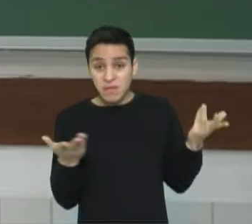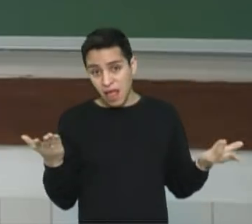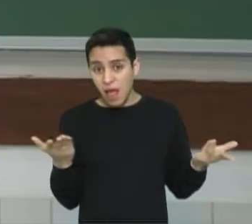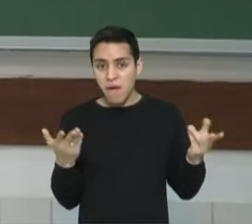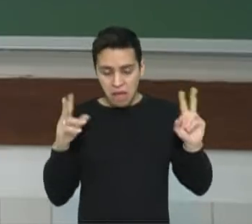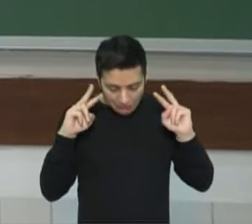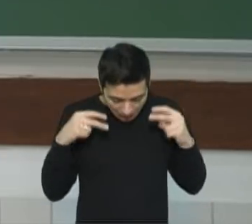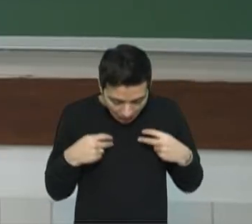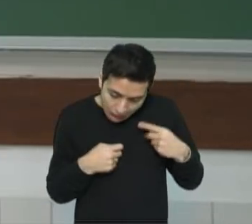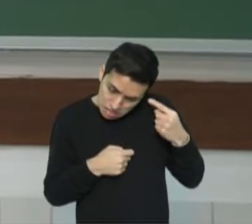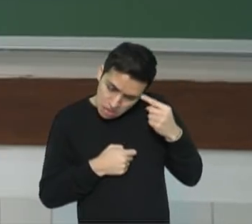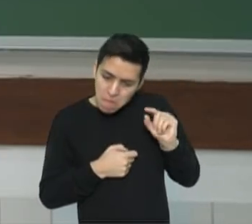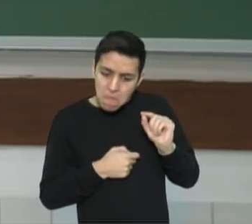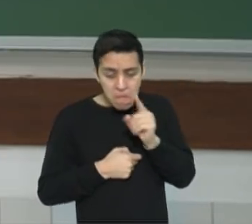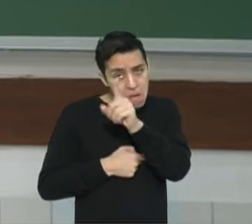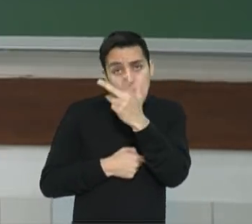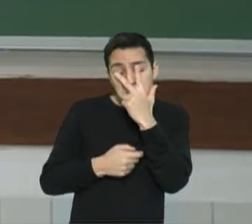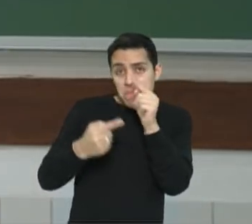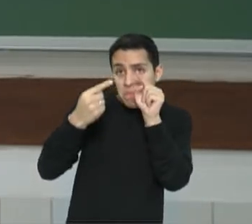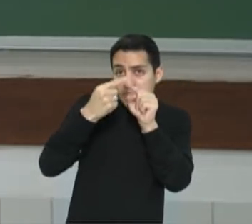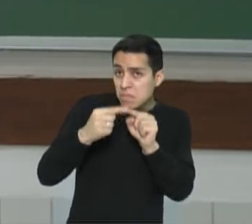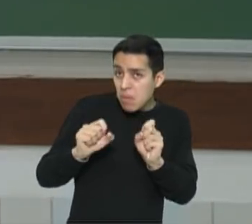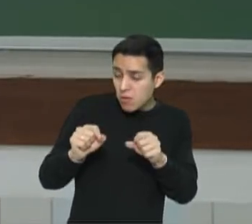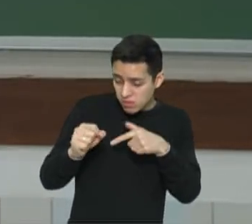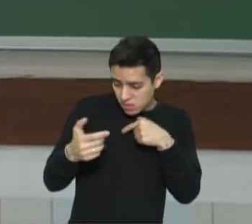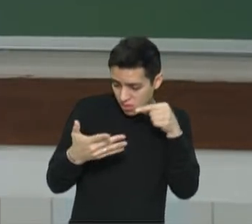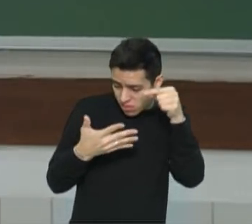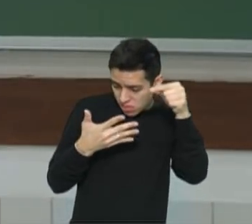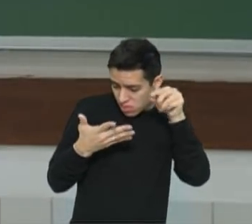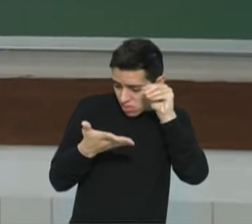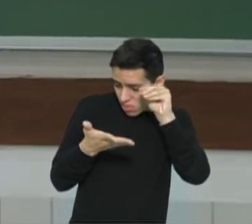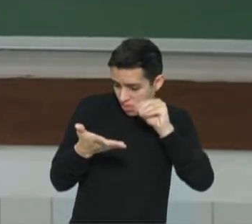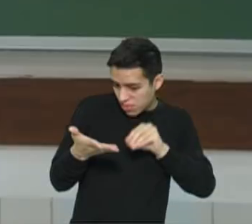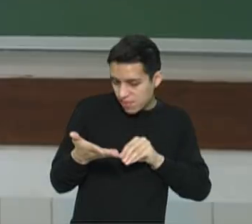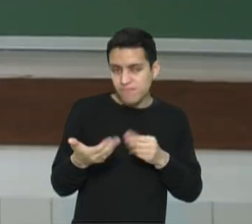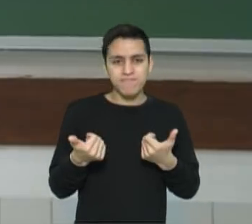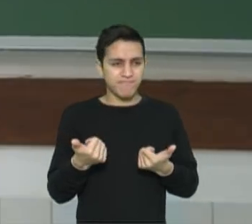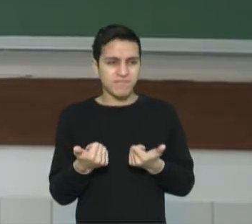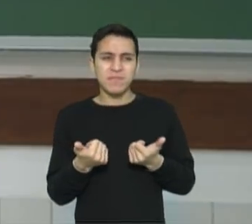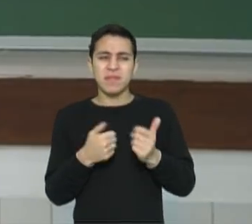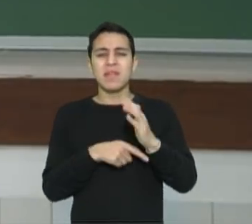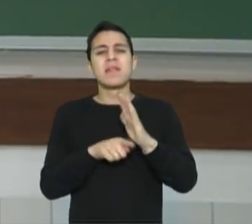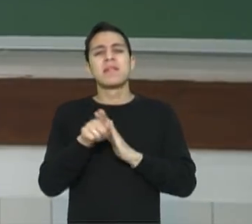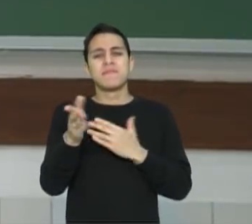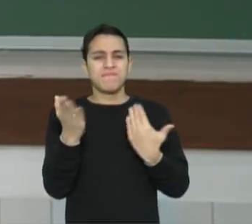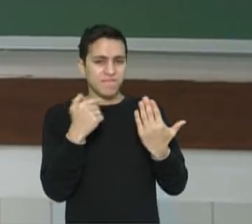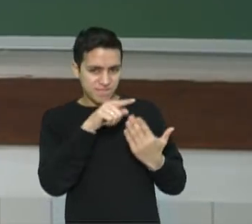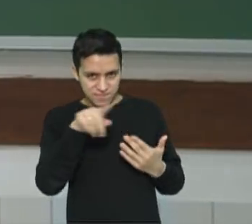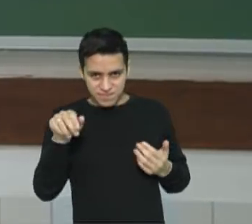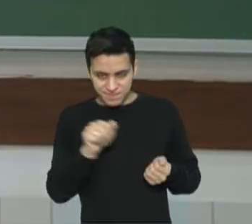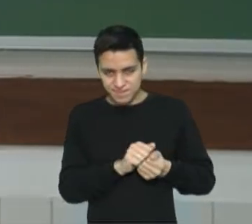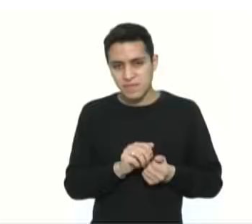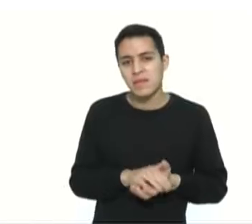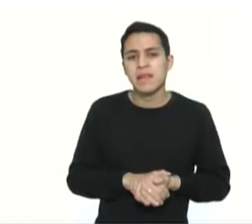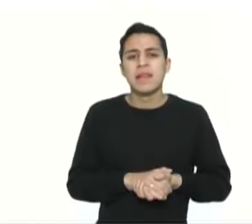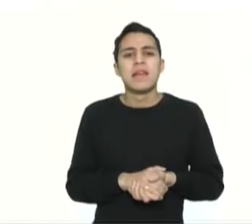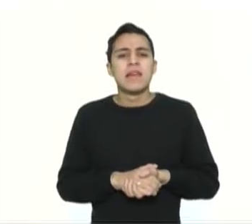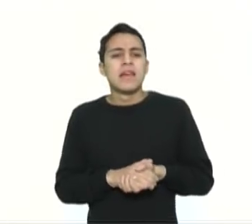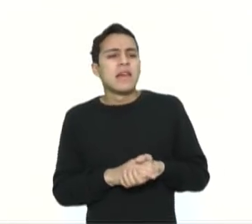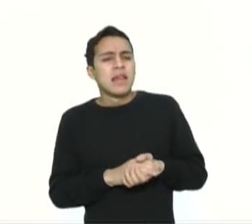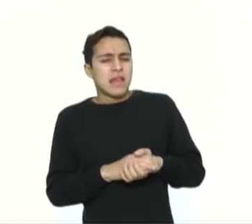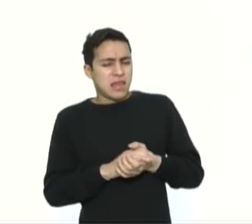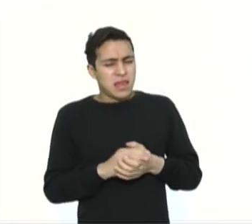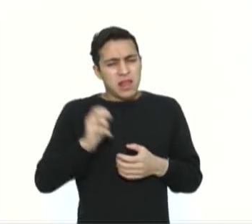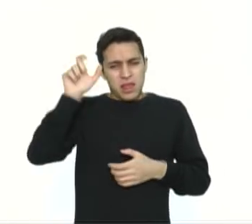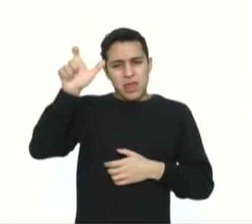agora você está repensando, né? Então vamos lá. Quiz para a gente pensar, vou fazer aqui com você. Quem chama alguém